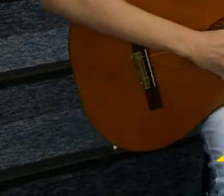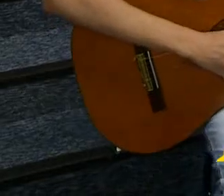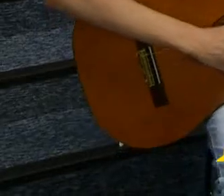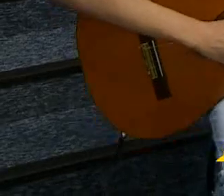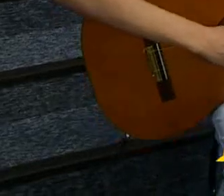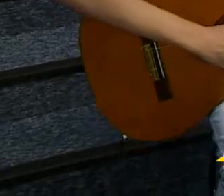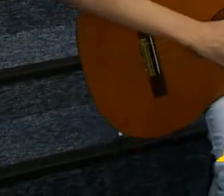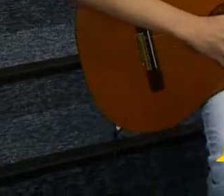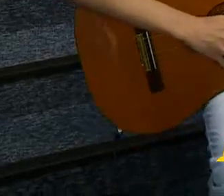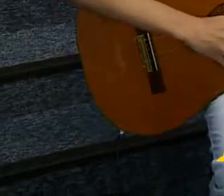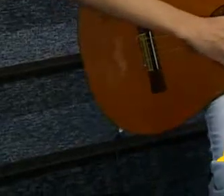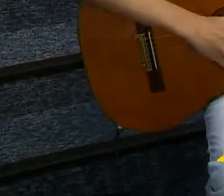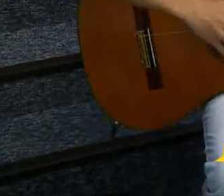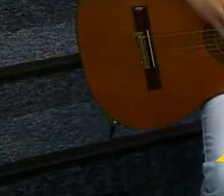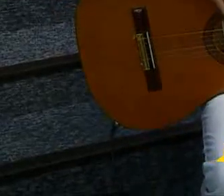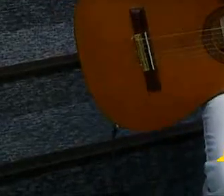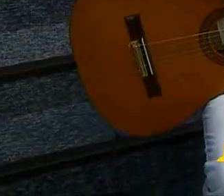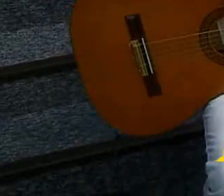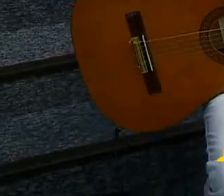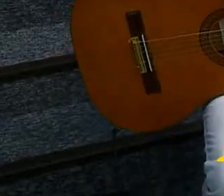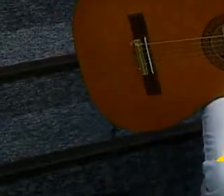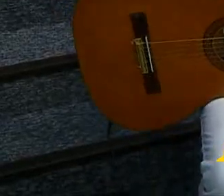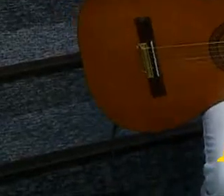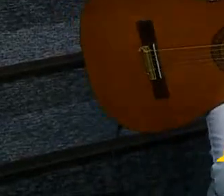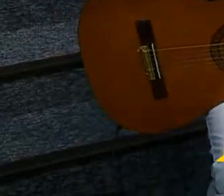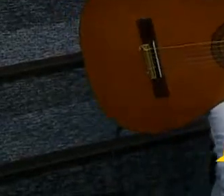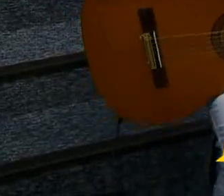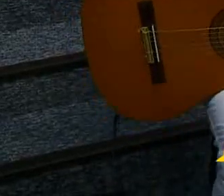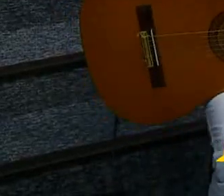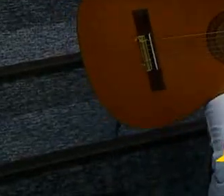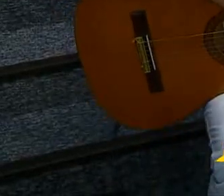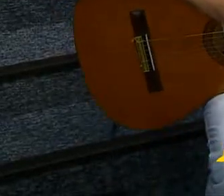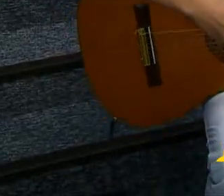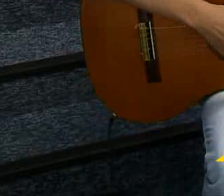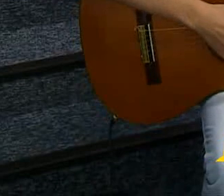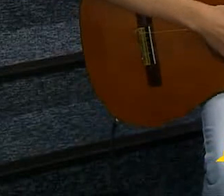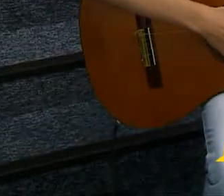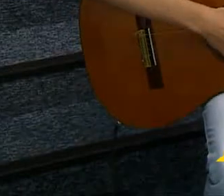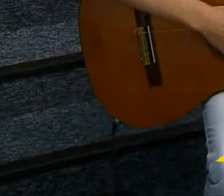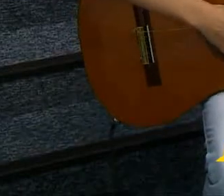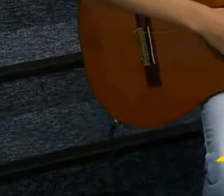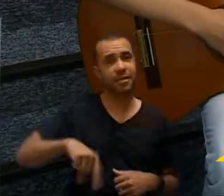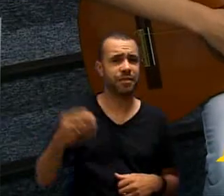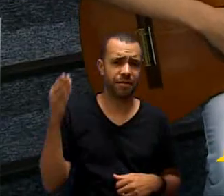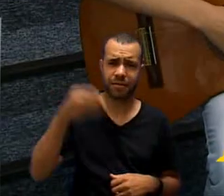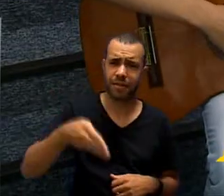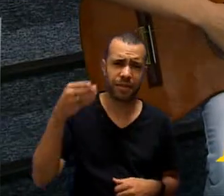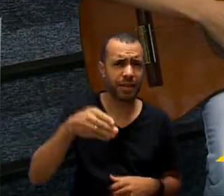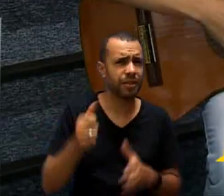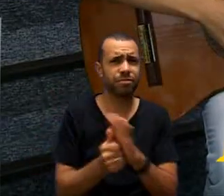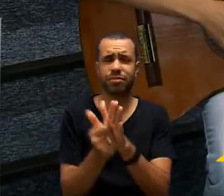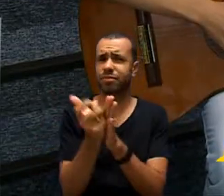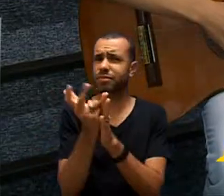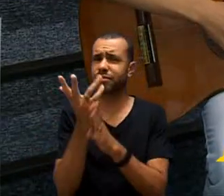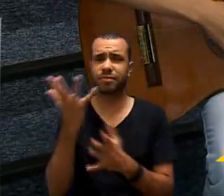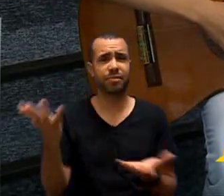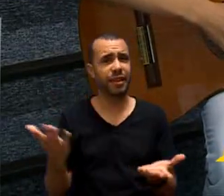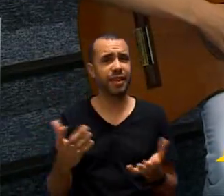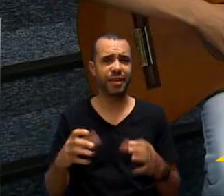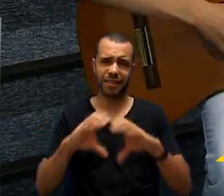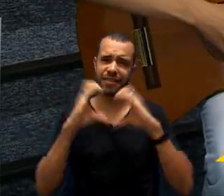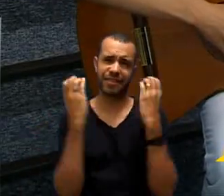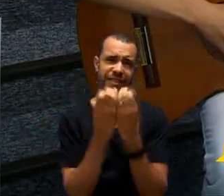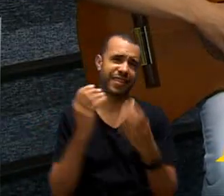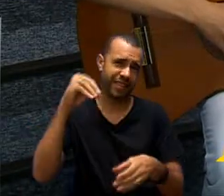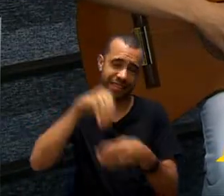boa tarde a todos. Eu sou a Bárbara Pistilla. É um prazer estar aqui novamente. Já me apresentei várias vezes aqui na Câmara. Já sou de casa,